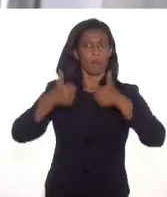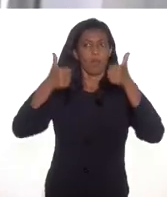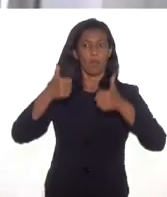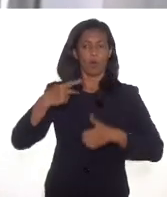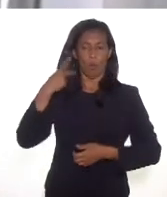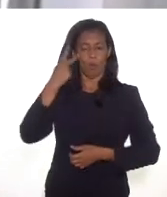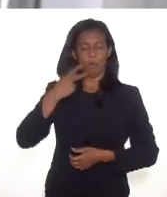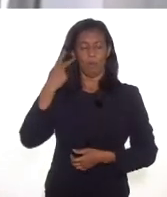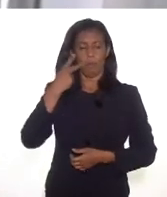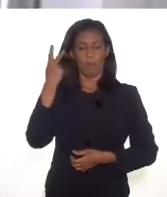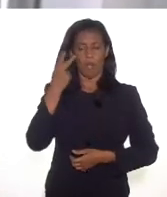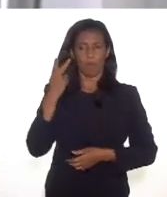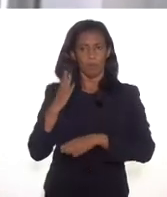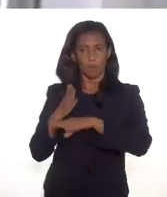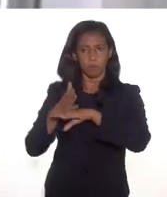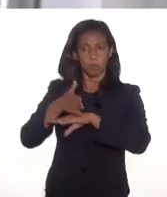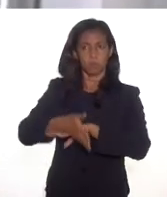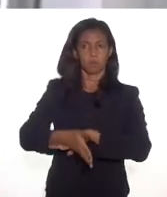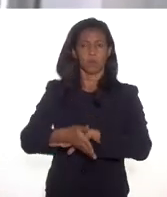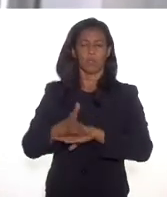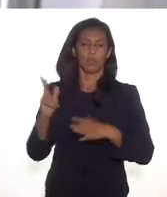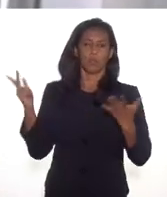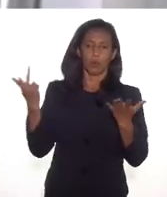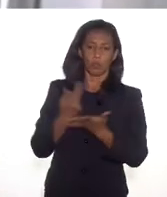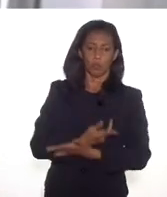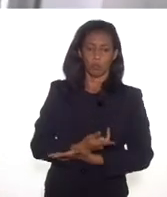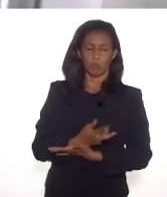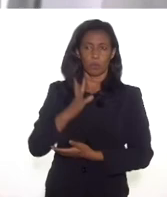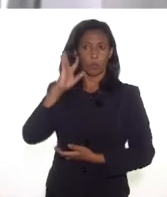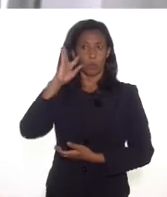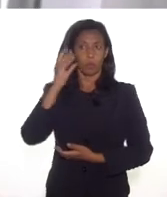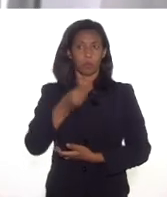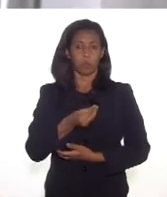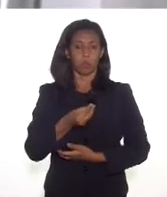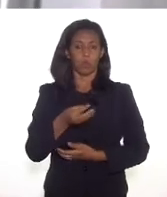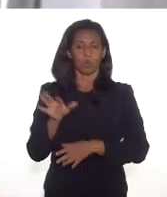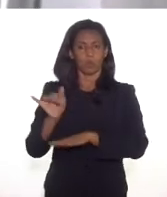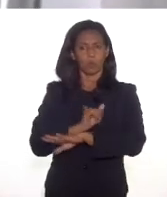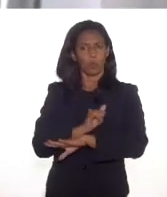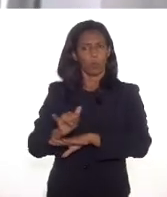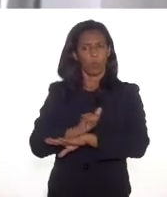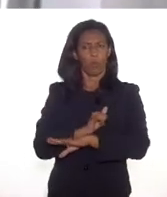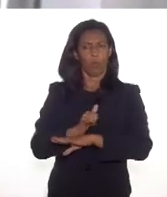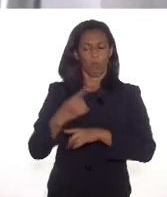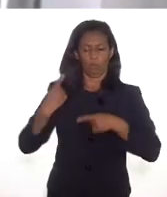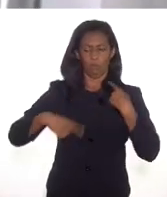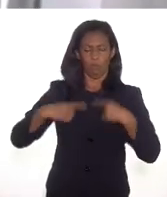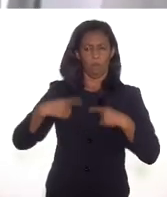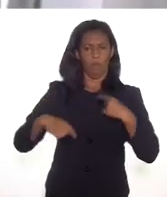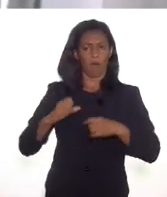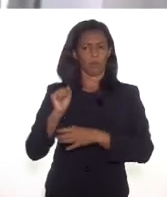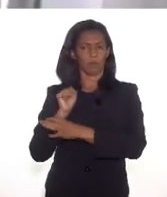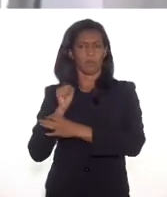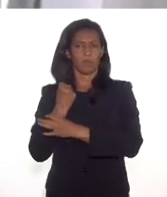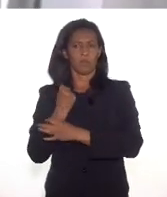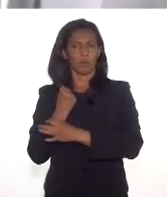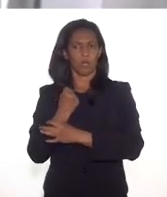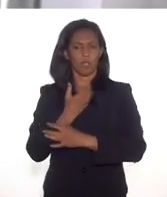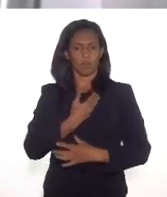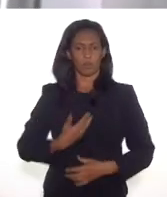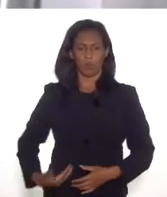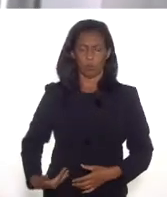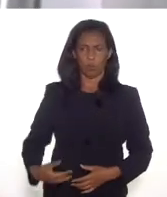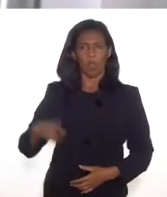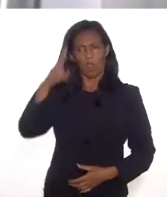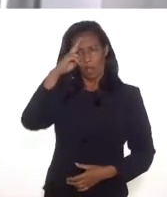parlamento enfrente o relevante, eu diria decisivo, e estratégico debate sobre a segurança pública no Rio de Janeiro. Me lembrei de Vossa